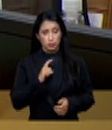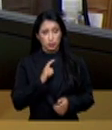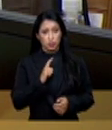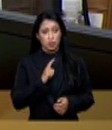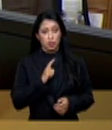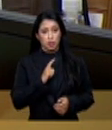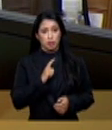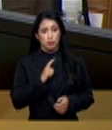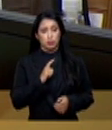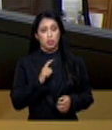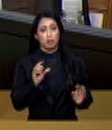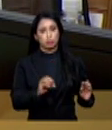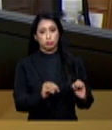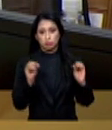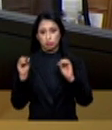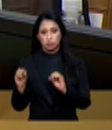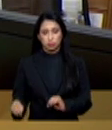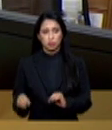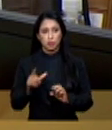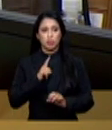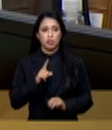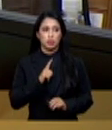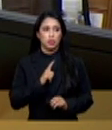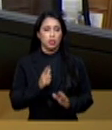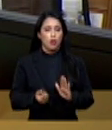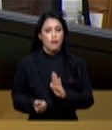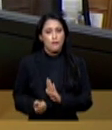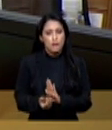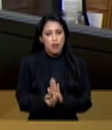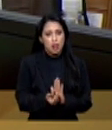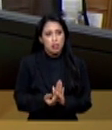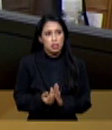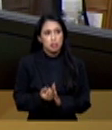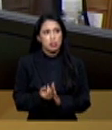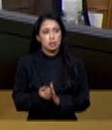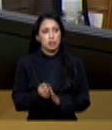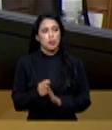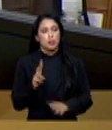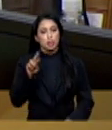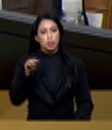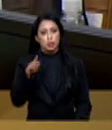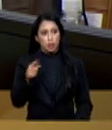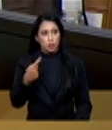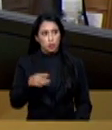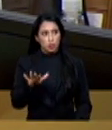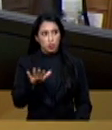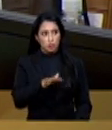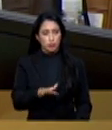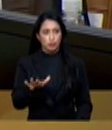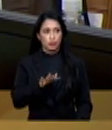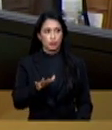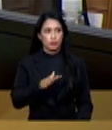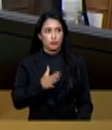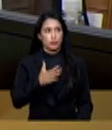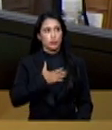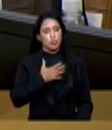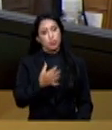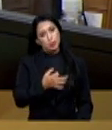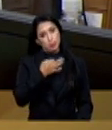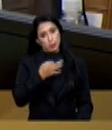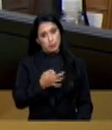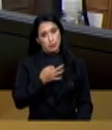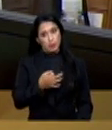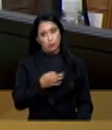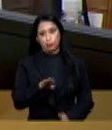para o regime de concessão para obtenção de financiamento da União no setor O que é meu modo de ver se